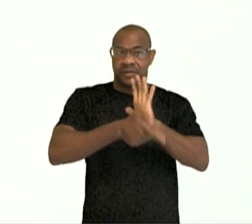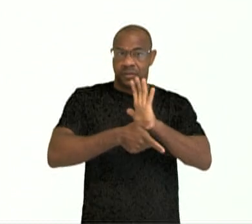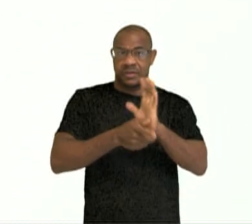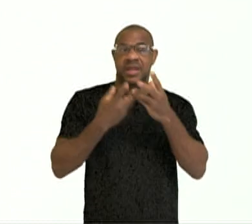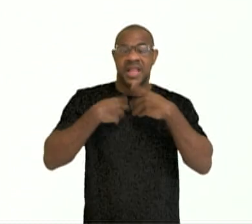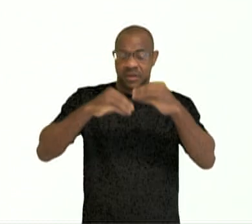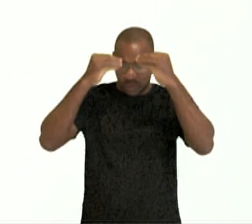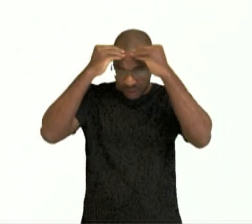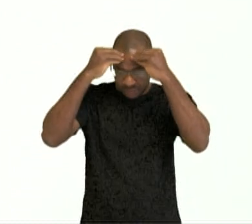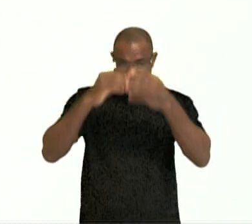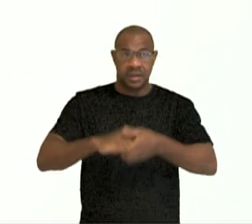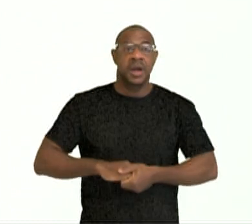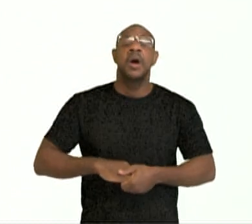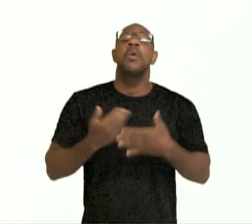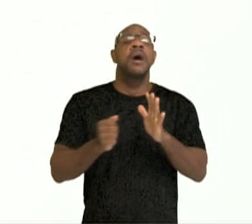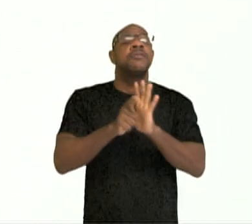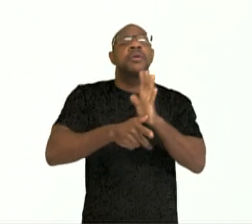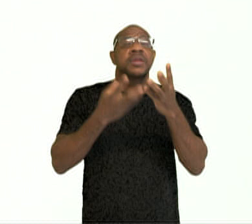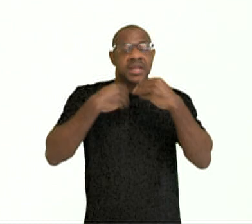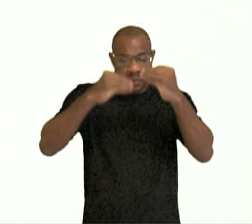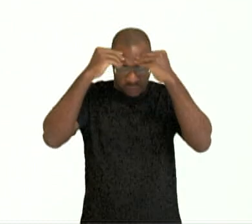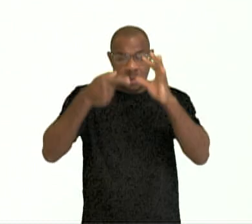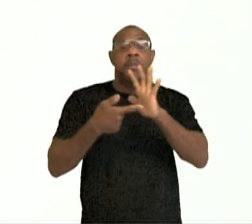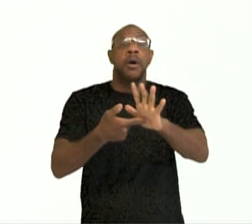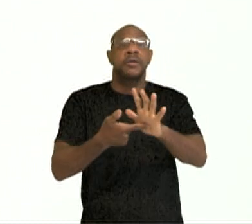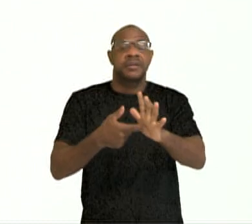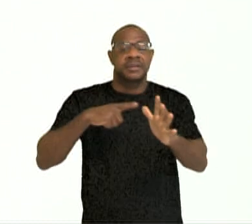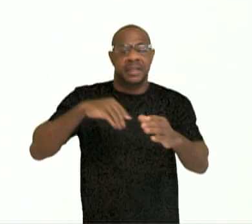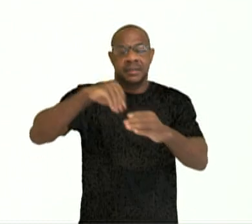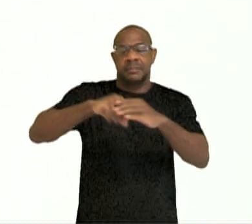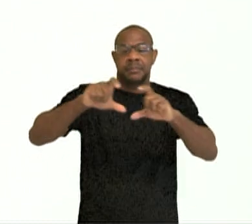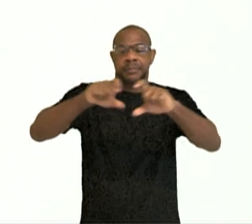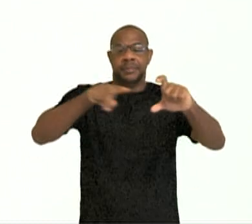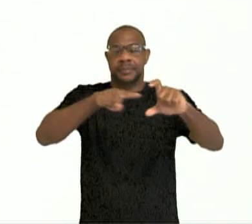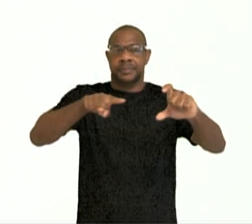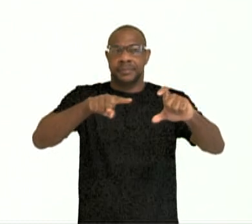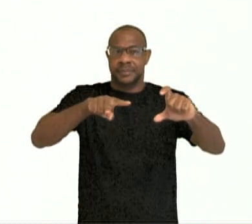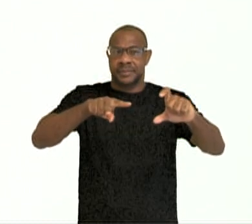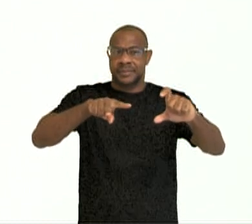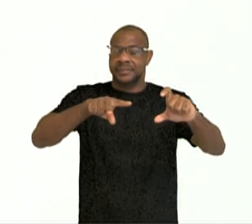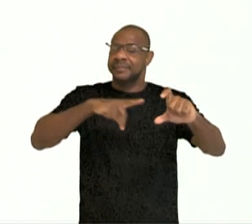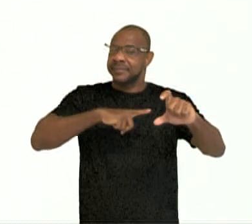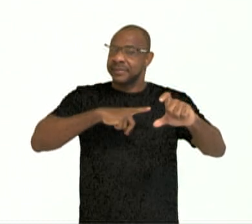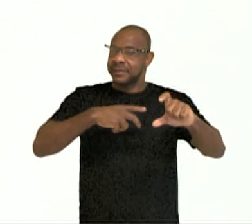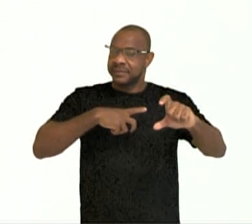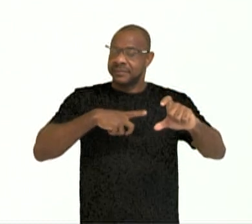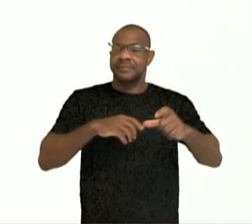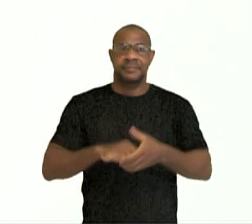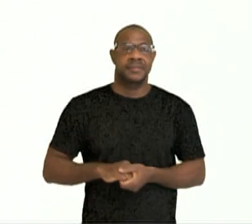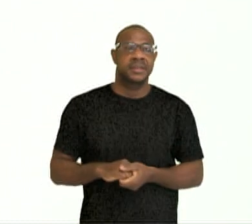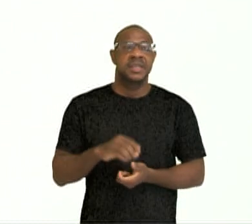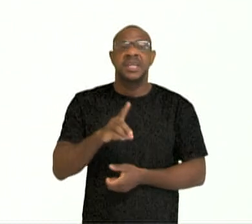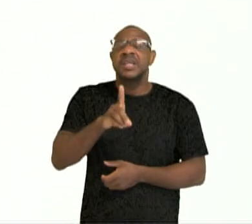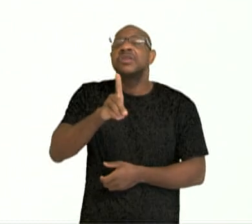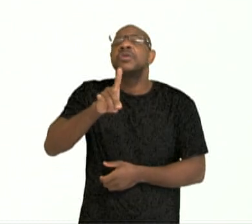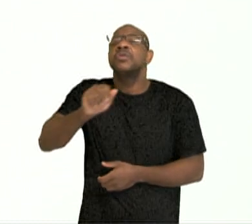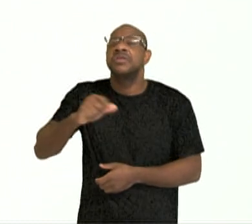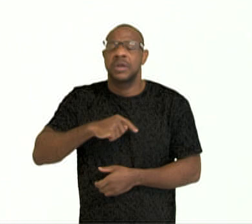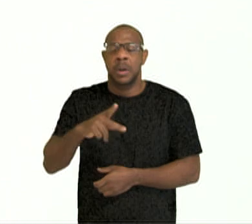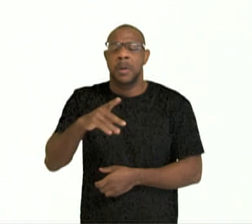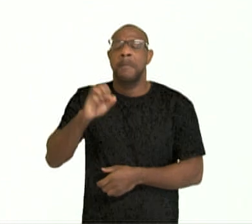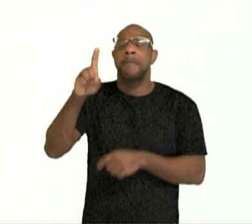qual é a figura de linguagem e seus efeitos de sentido no poema, gente. E se um dia hei de ser